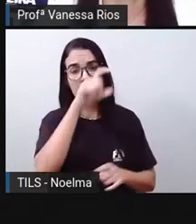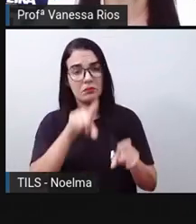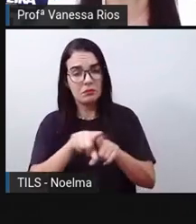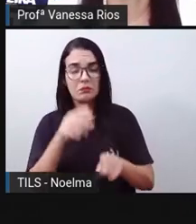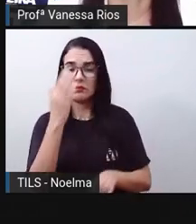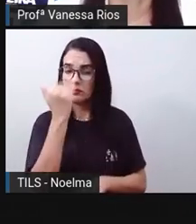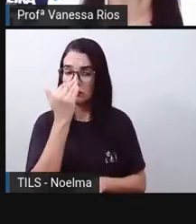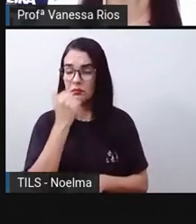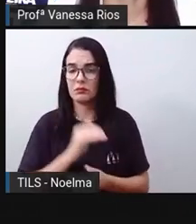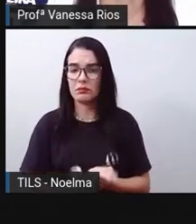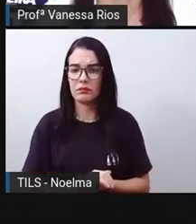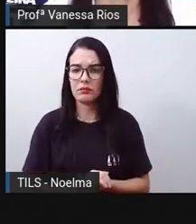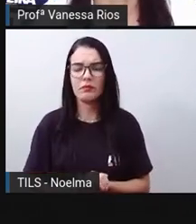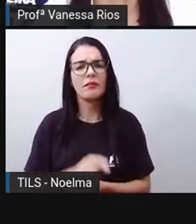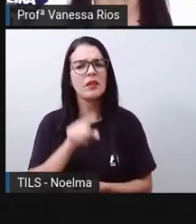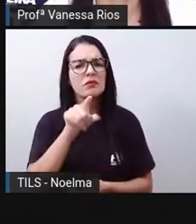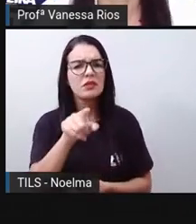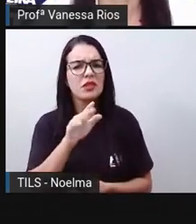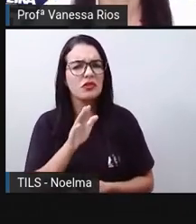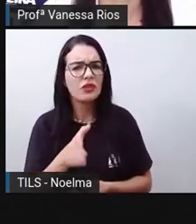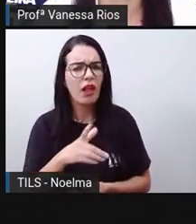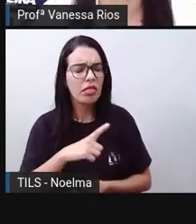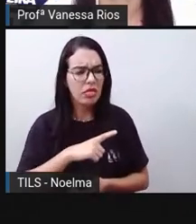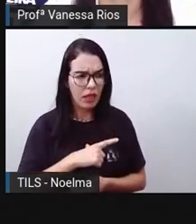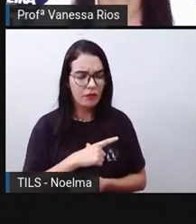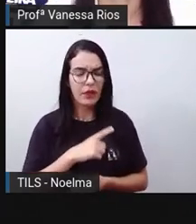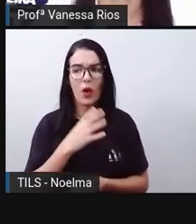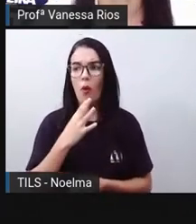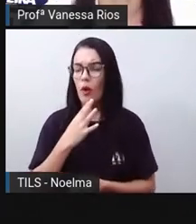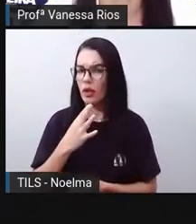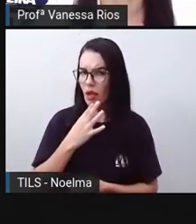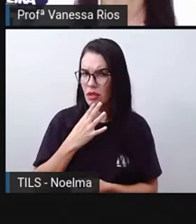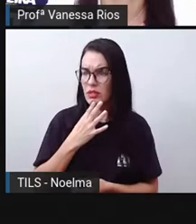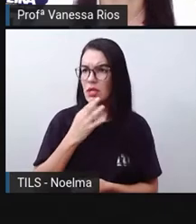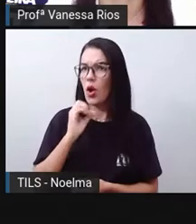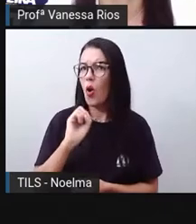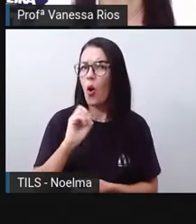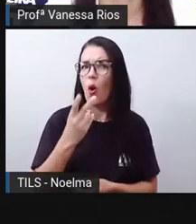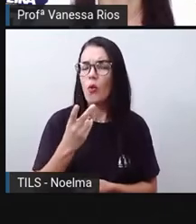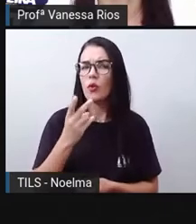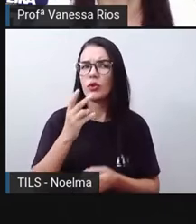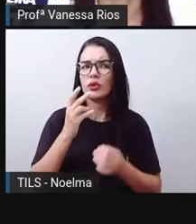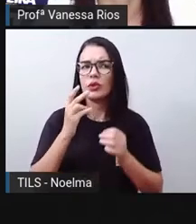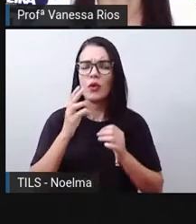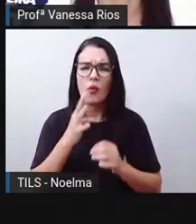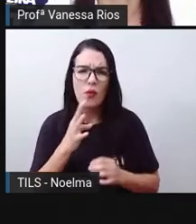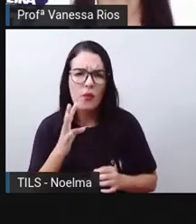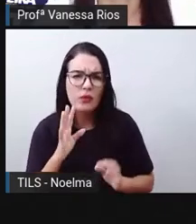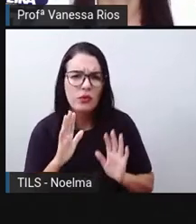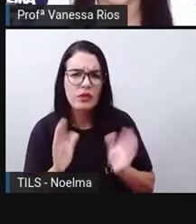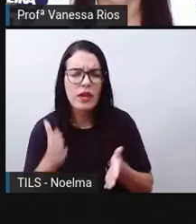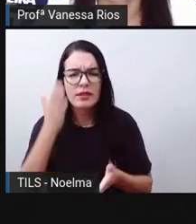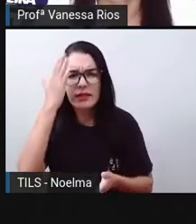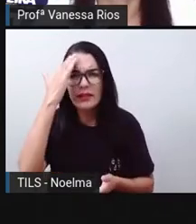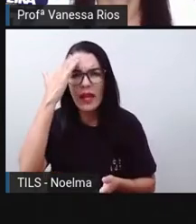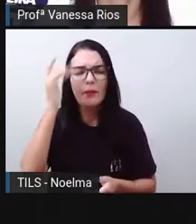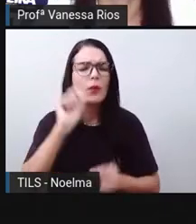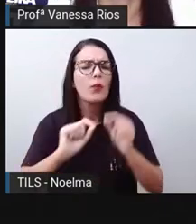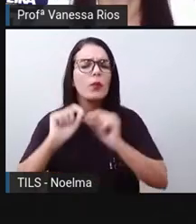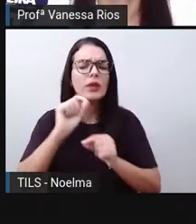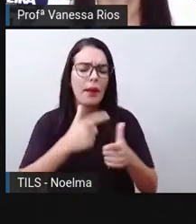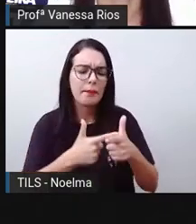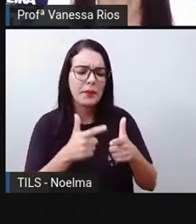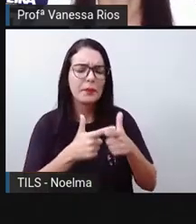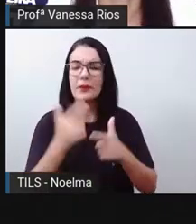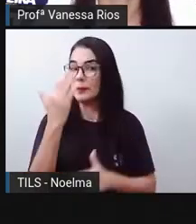Mas você já teve, conhece ou realmente sabe o que significa distúrbios alimentares?